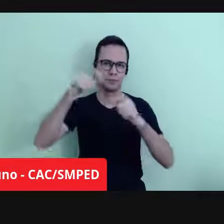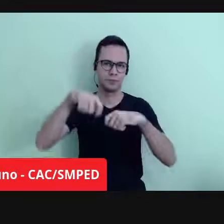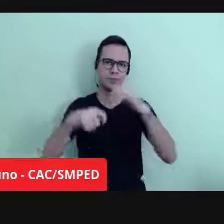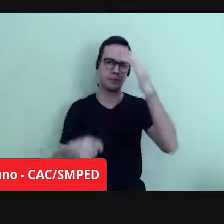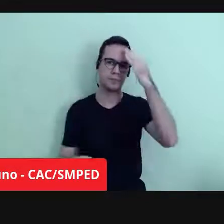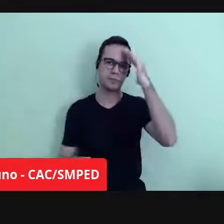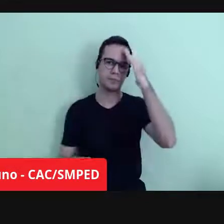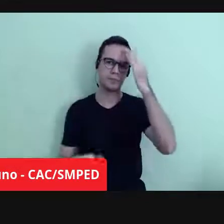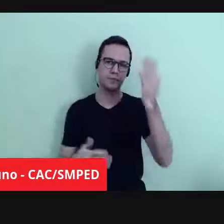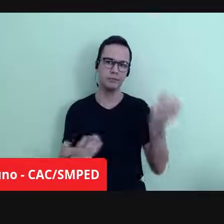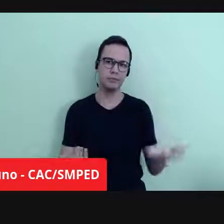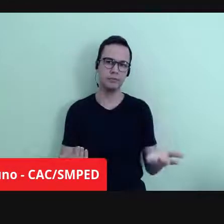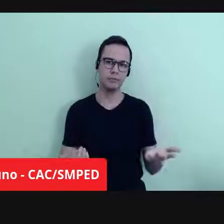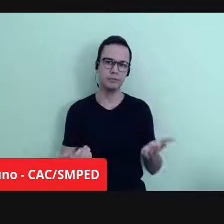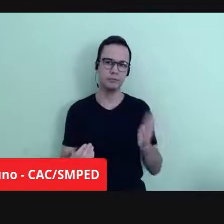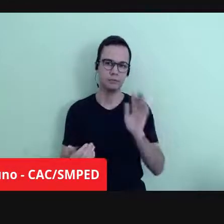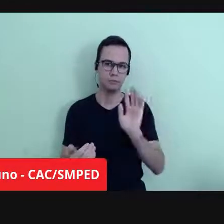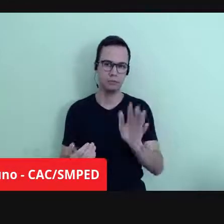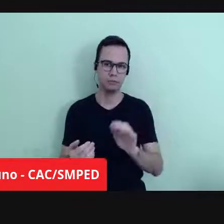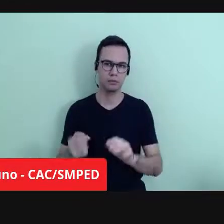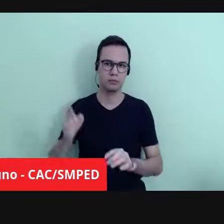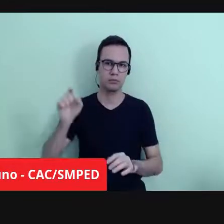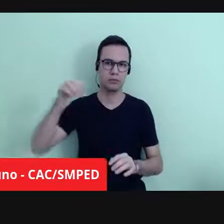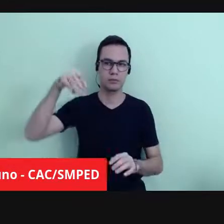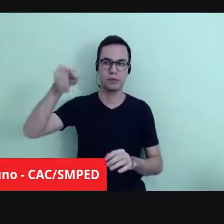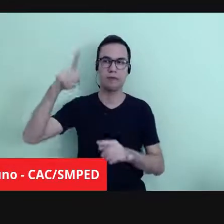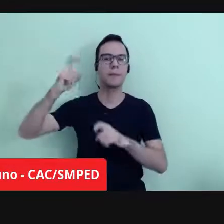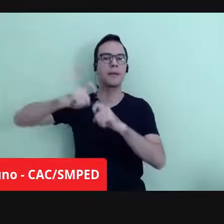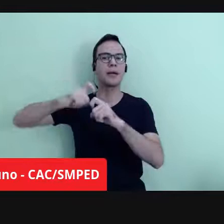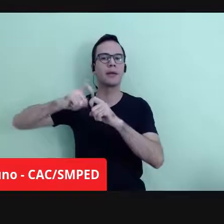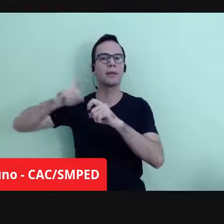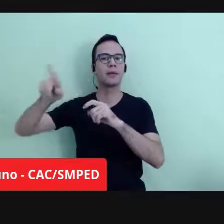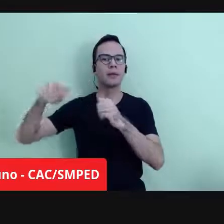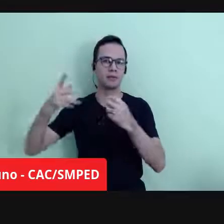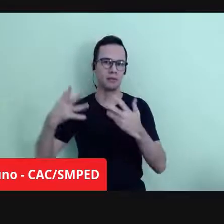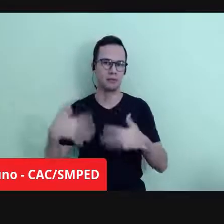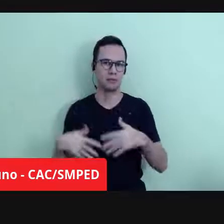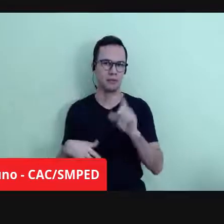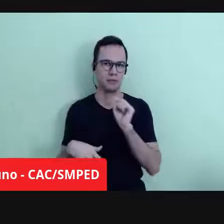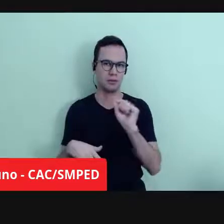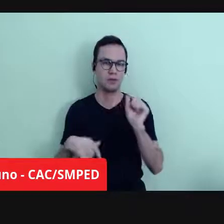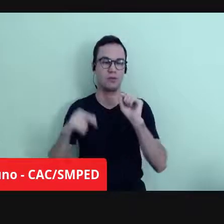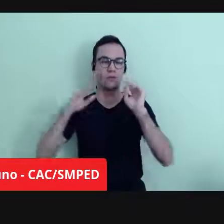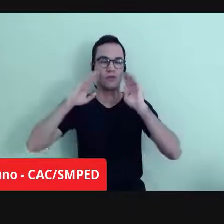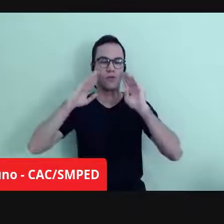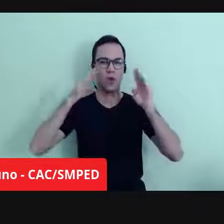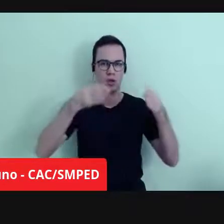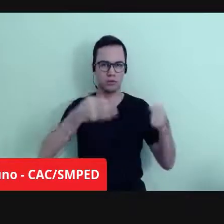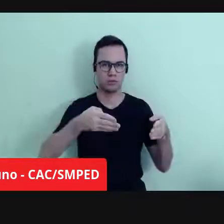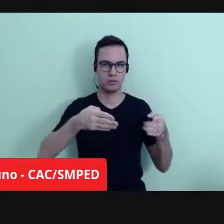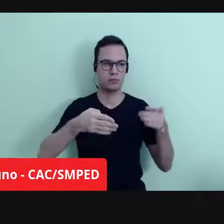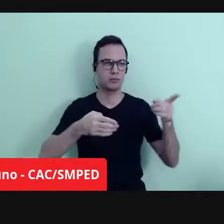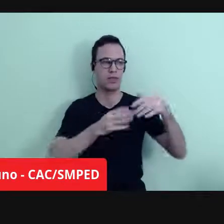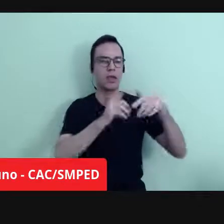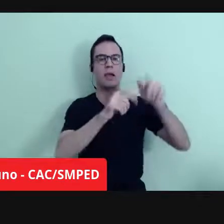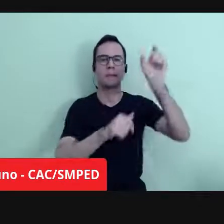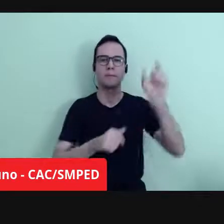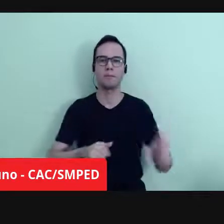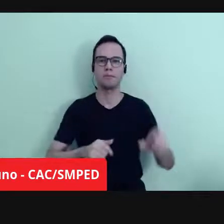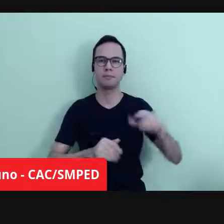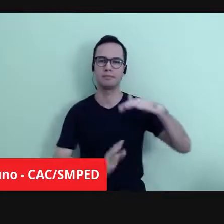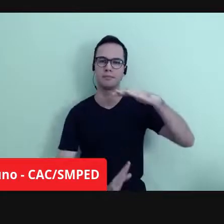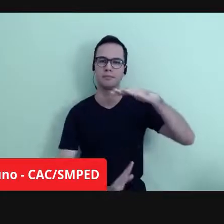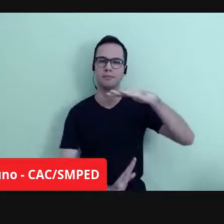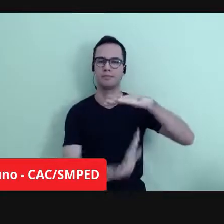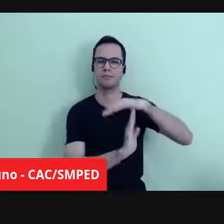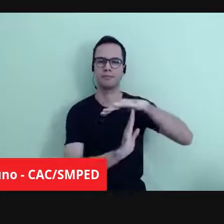e pesquisas. Então, o modelo médico, ele é focado nas limitações, né, que nós,